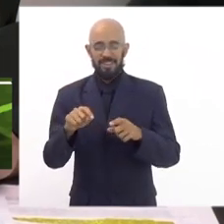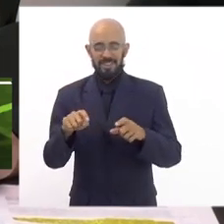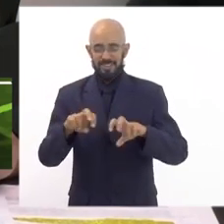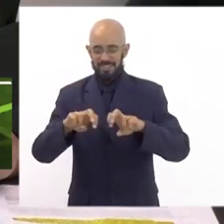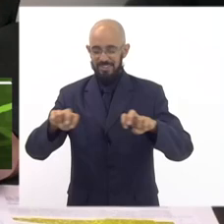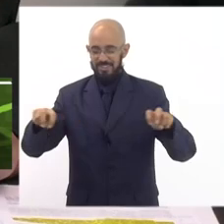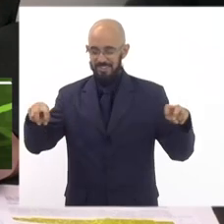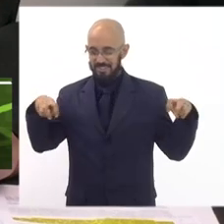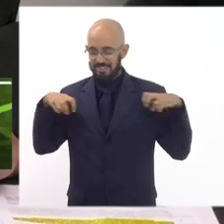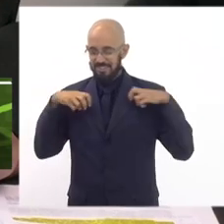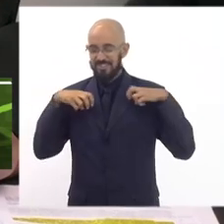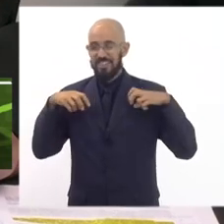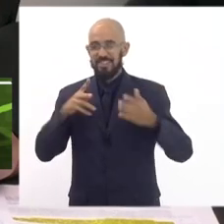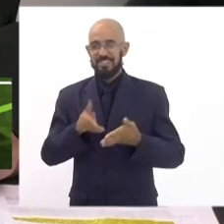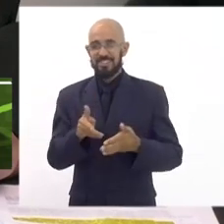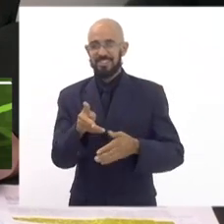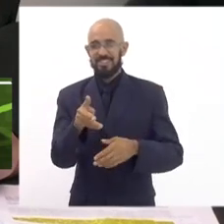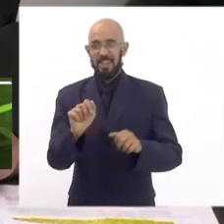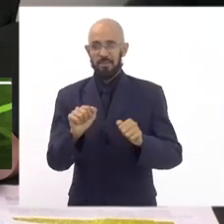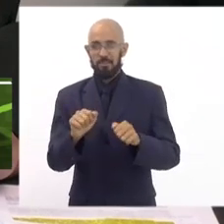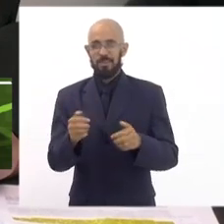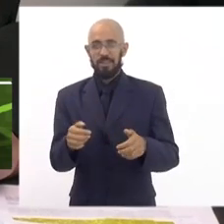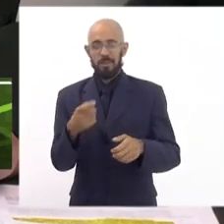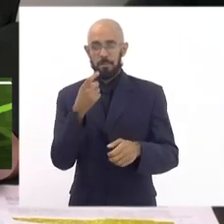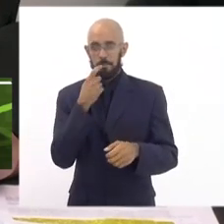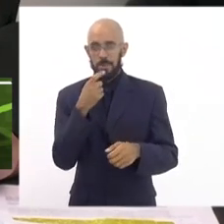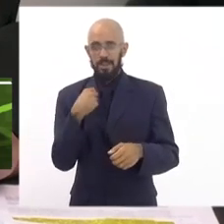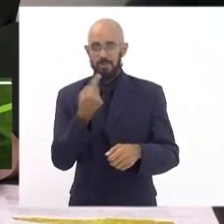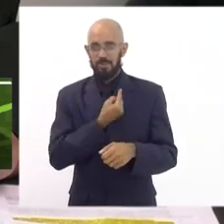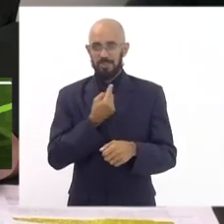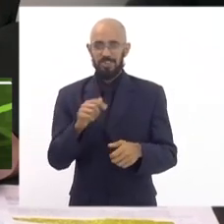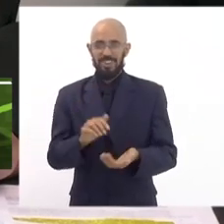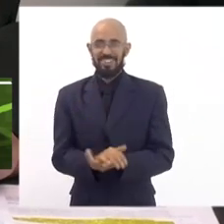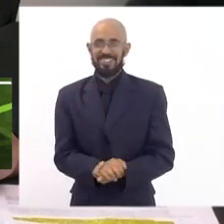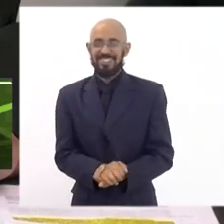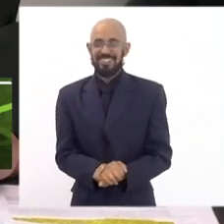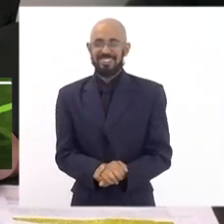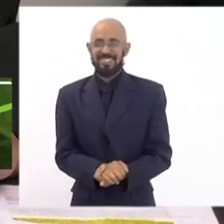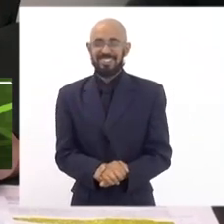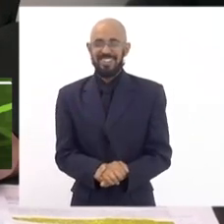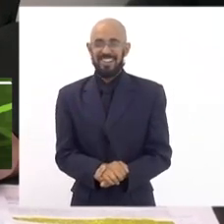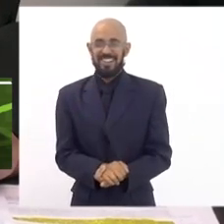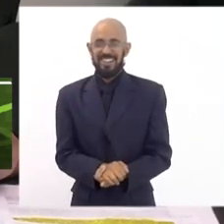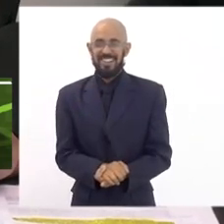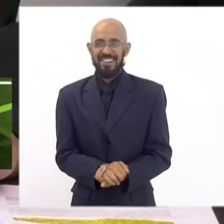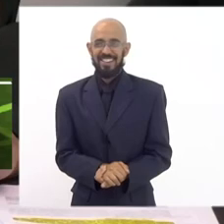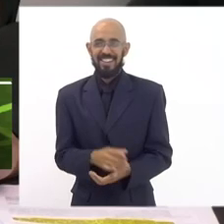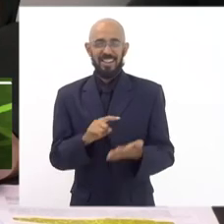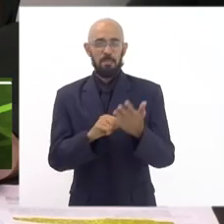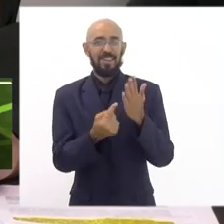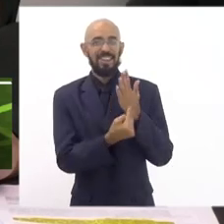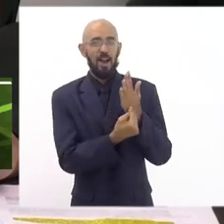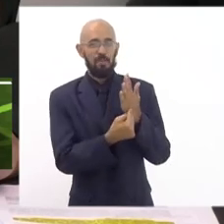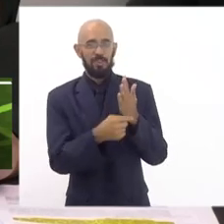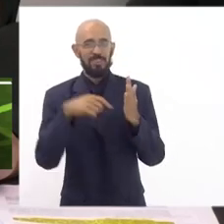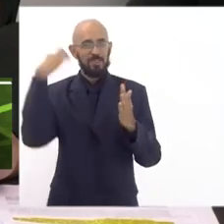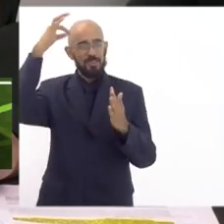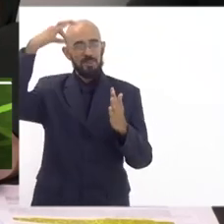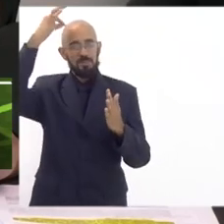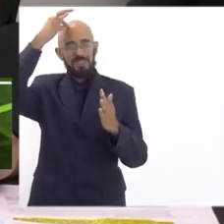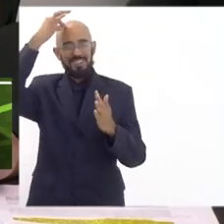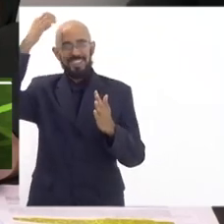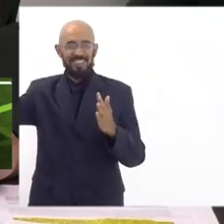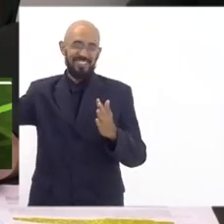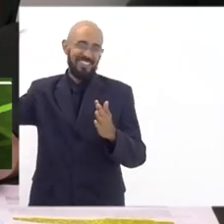Então, garantir, deputado Luiz Paulo, quando voltar ao trabalho 100% físico, que a metáfora utilizada pelo deputado Márcio Pacheco, dos